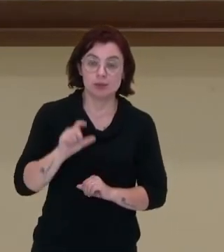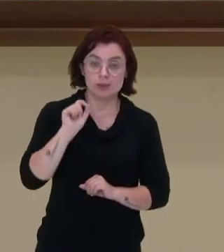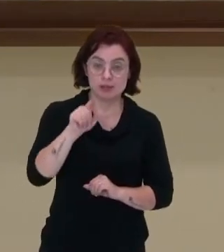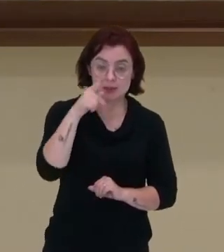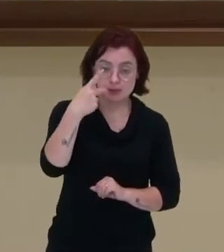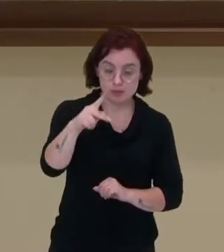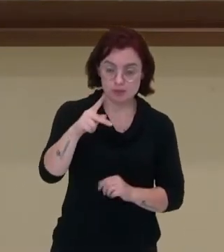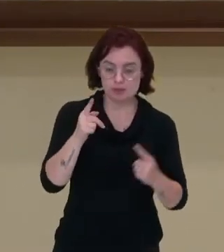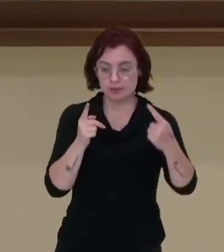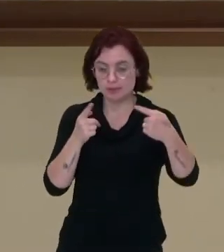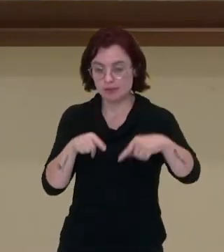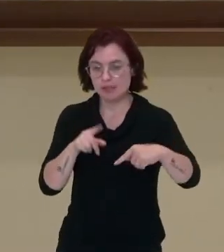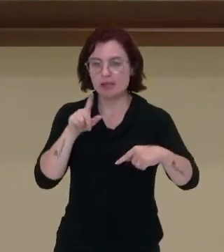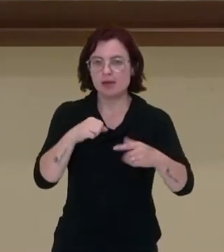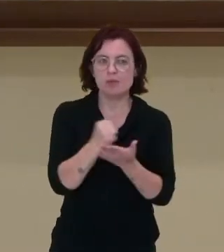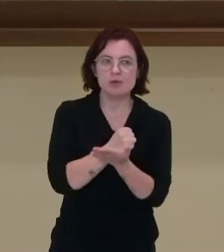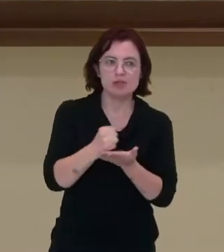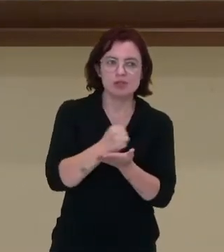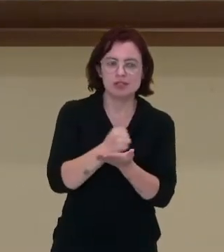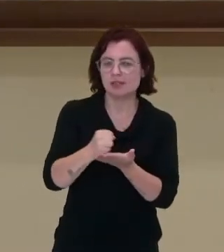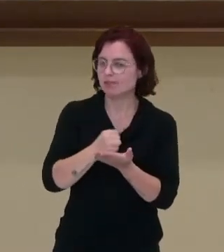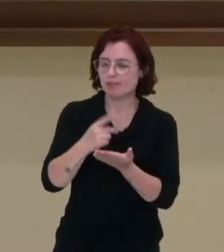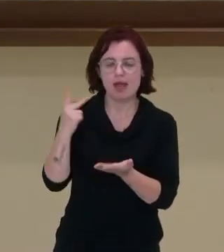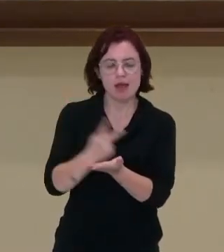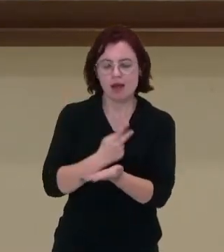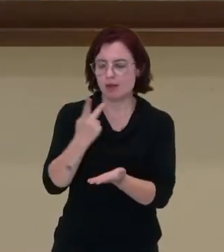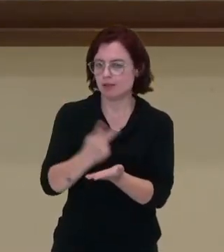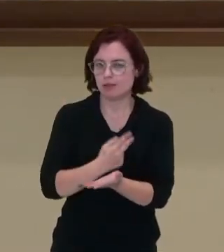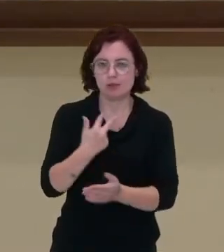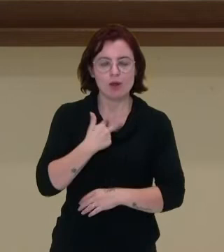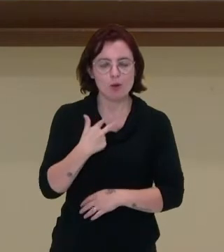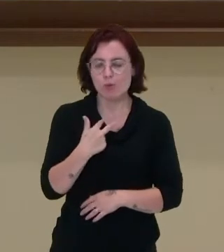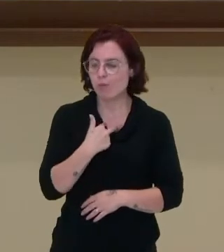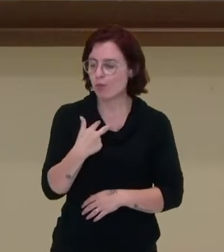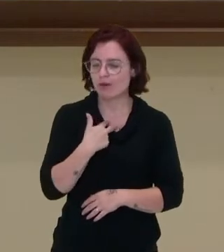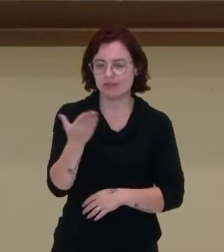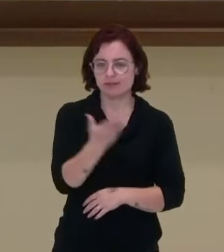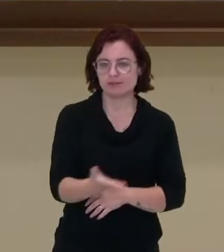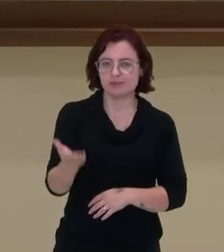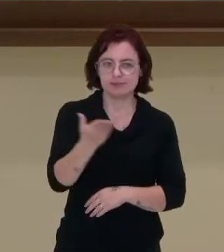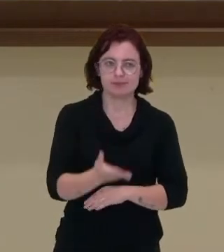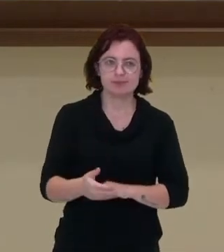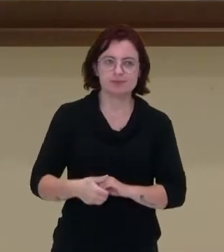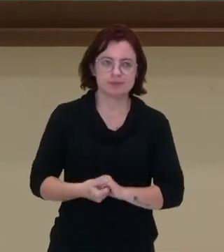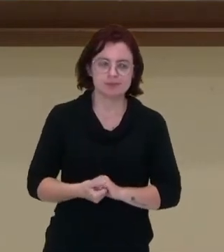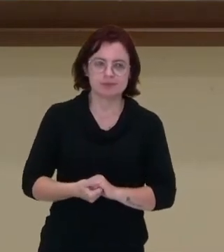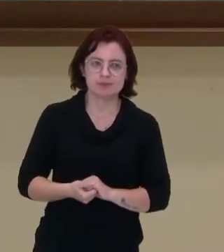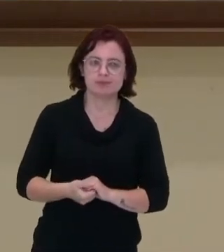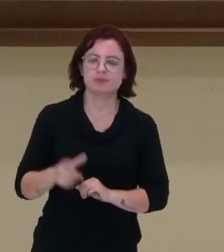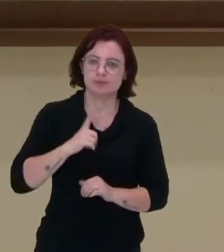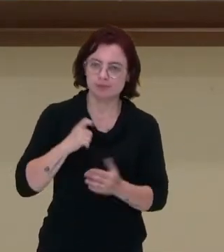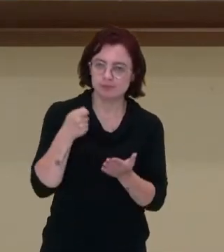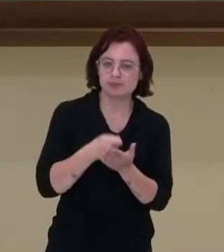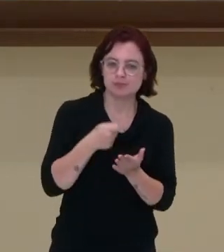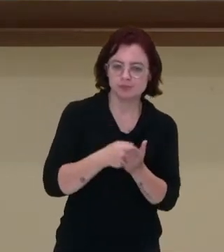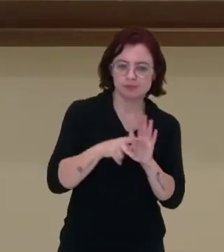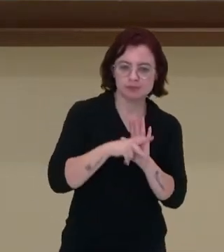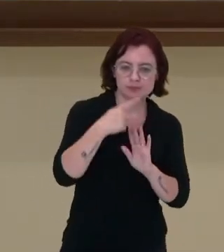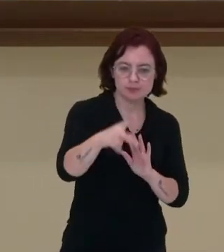fez foi uma jogada ilegal, ele não podia ter feito aquela jogada. É obrigação